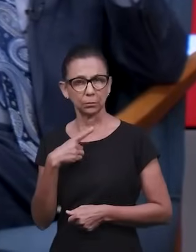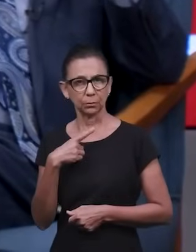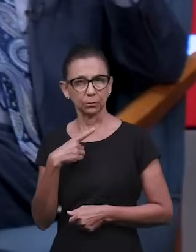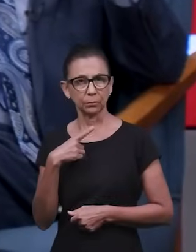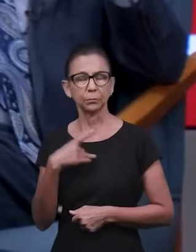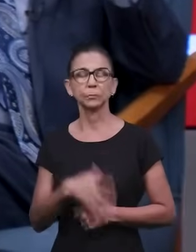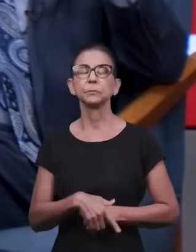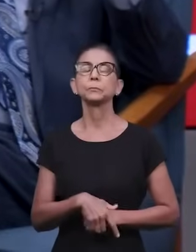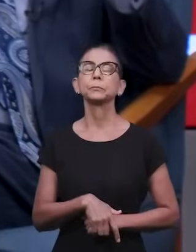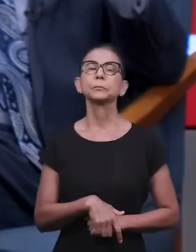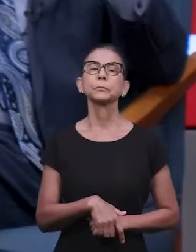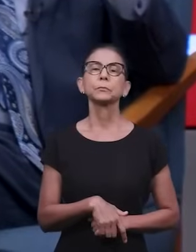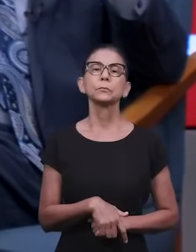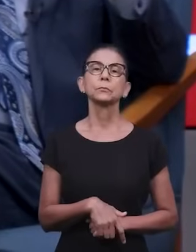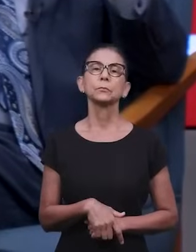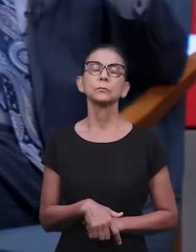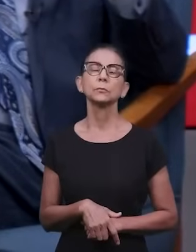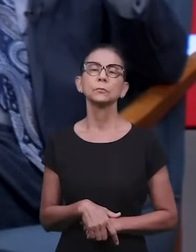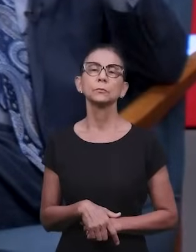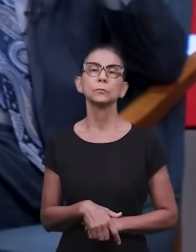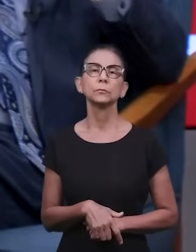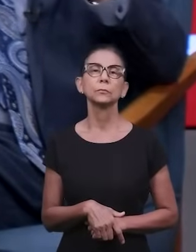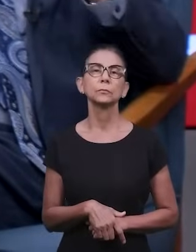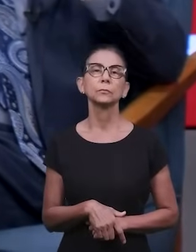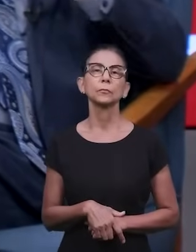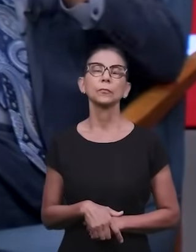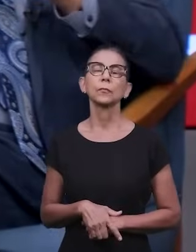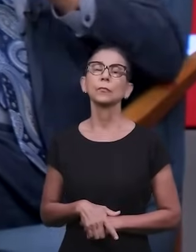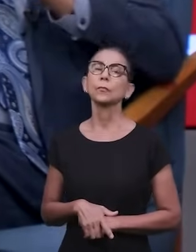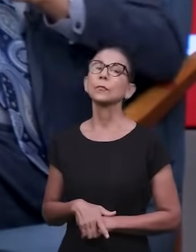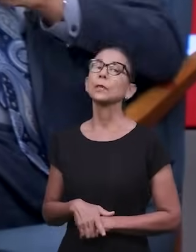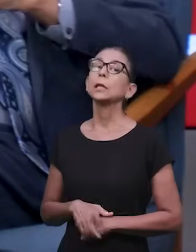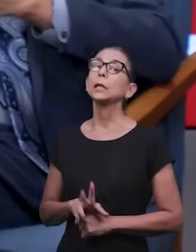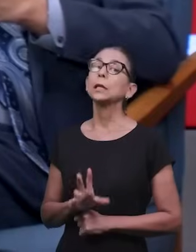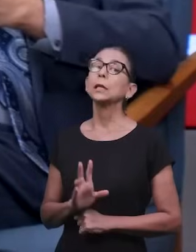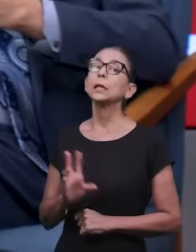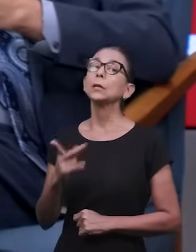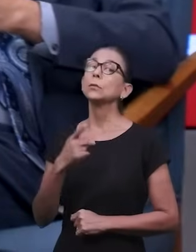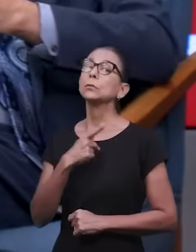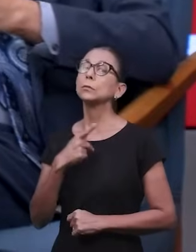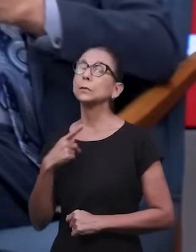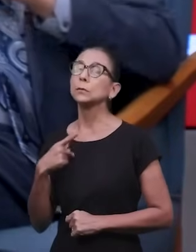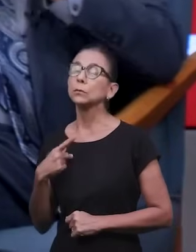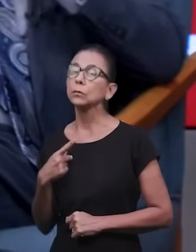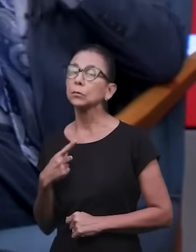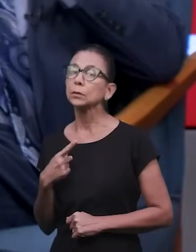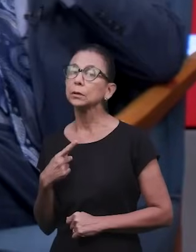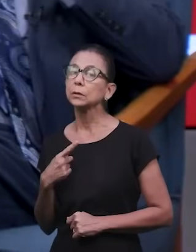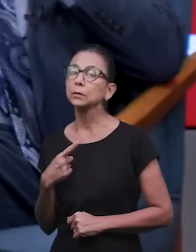na oração e no ministério da palavra